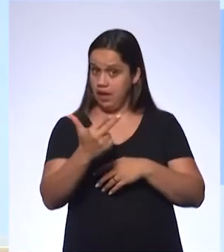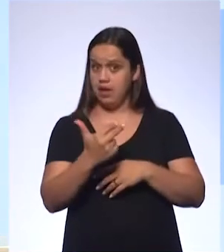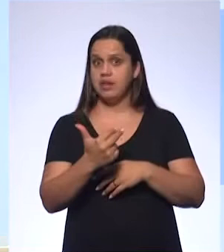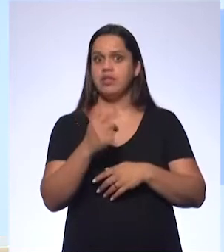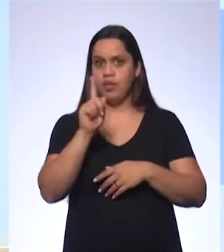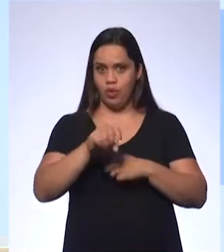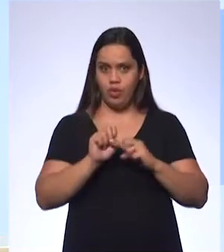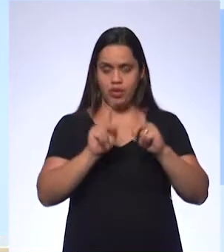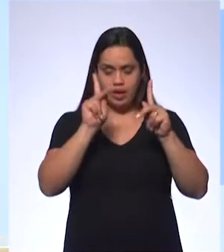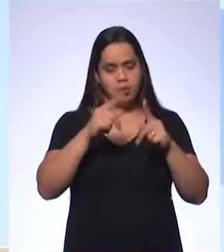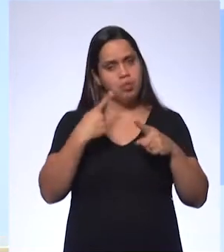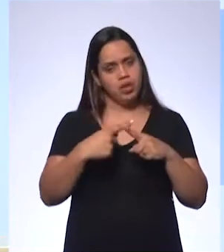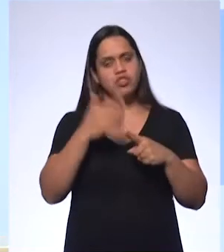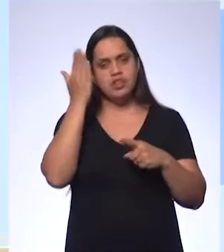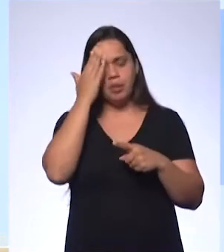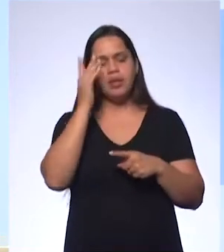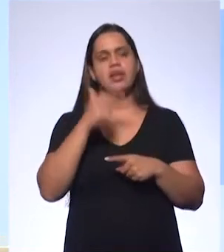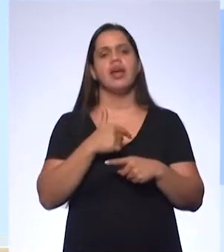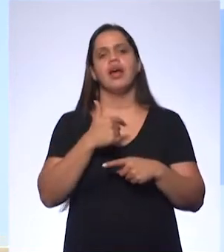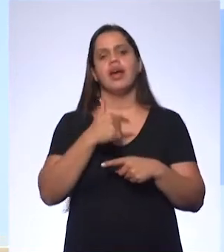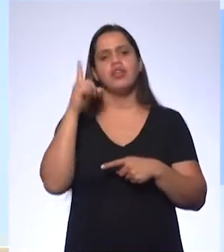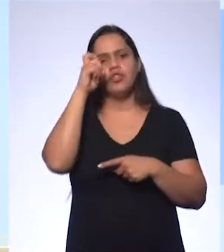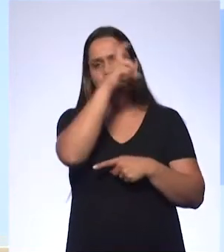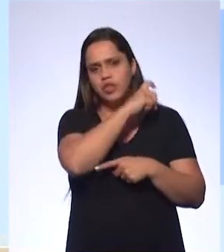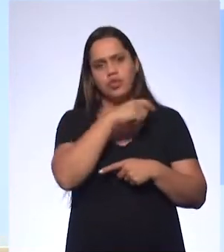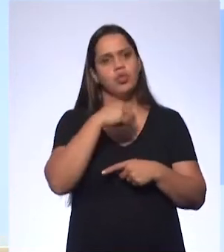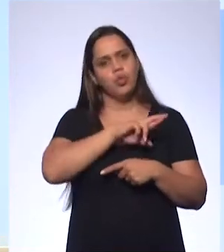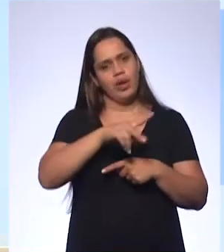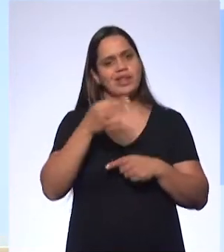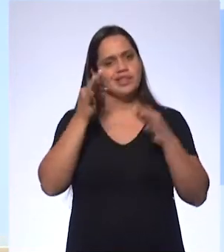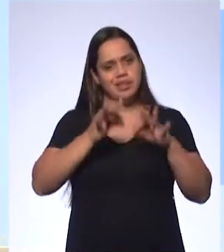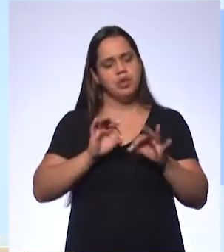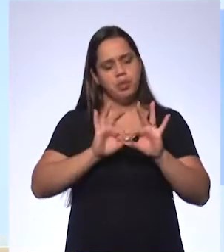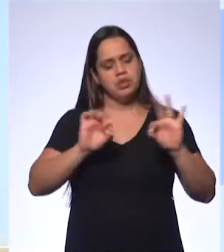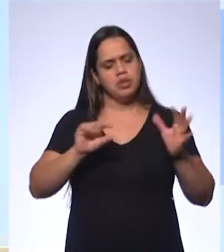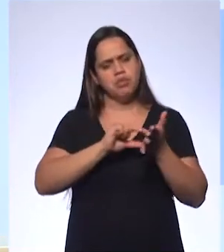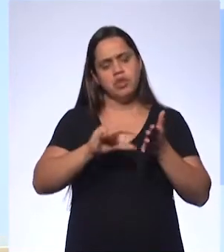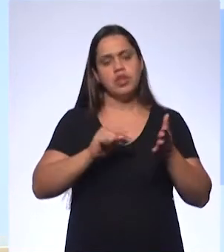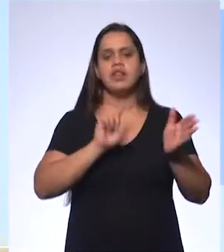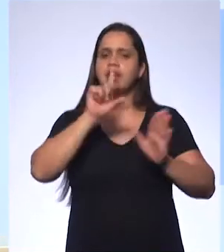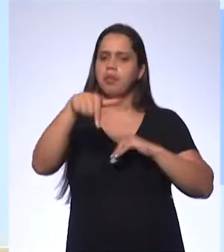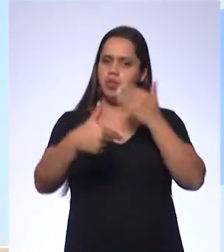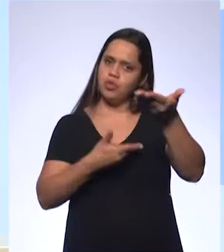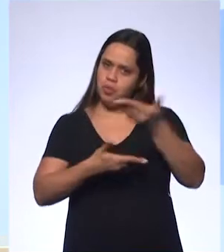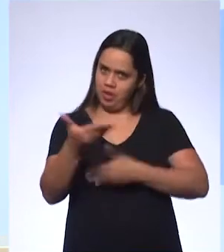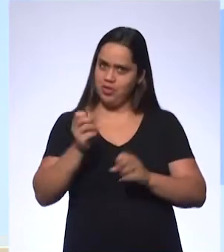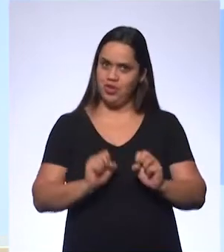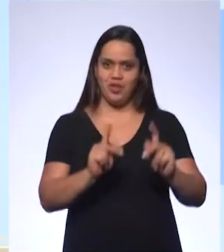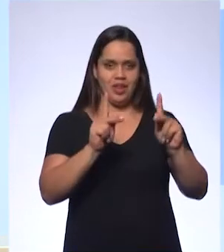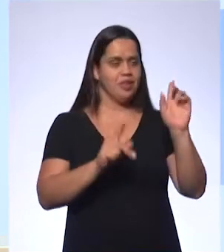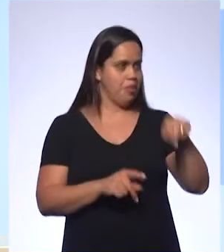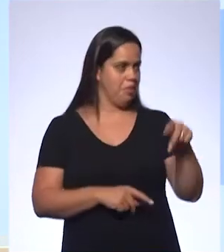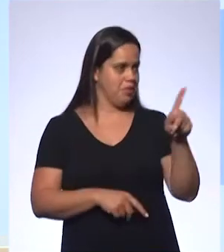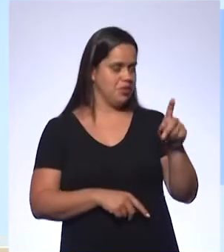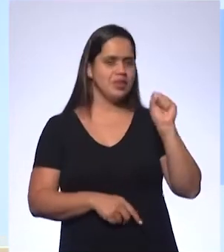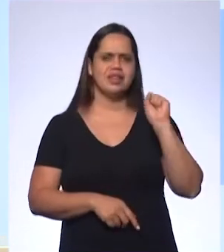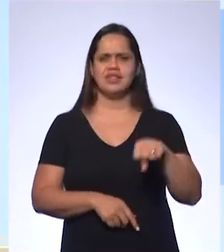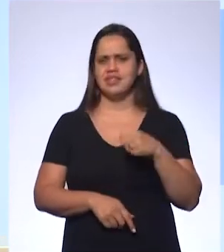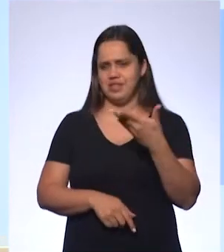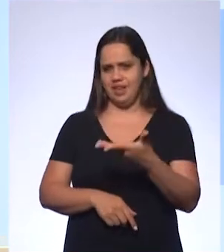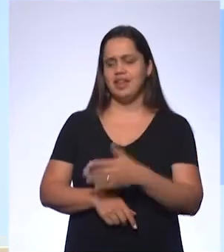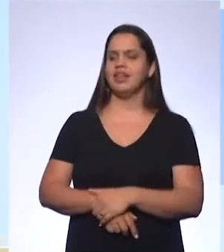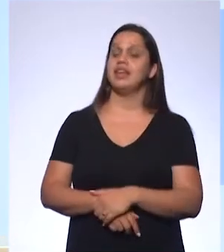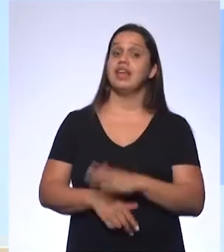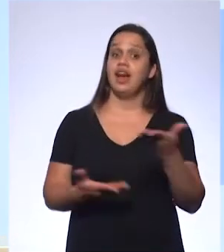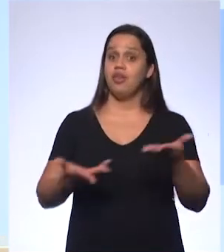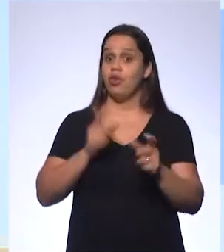assim compor alguma coisa na língua que não é a sua, ok? E compartilhe com o pessoal. Não é isso, Márcia? Isso. E está